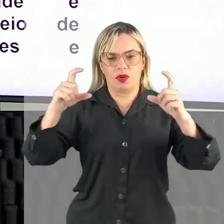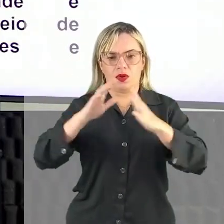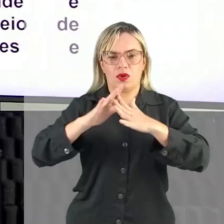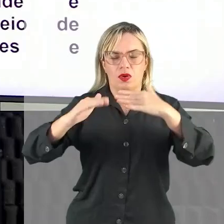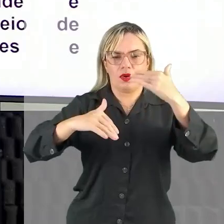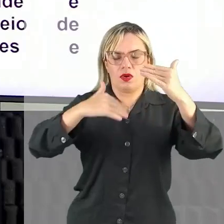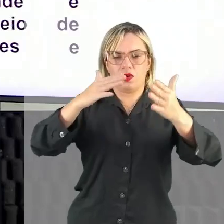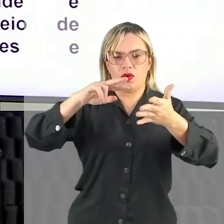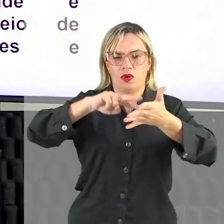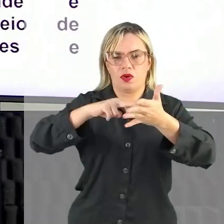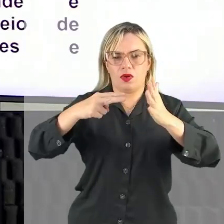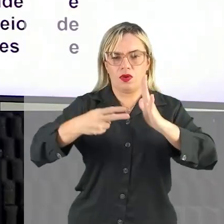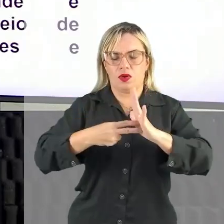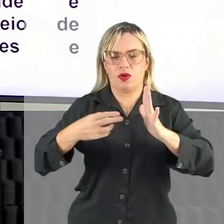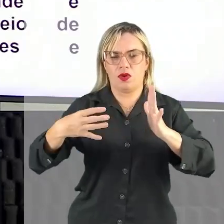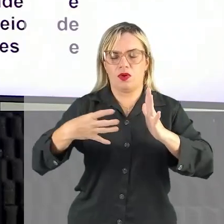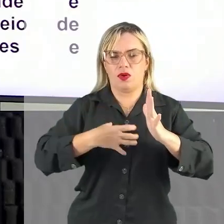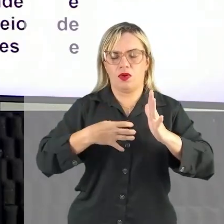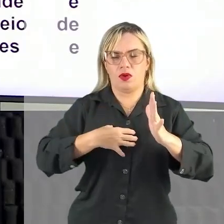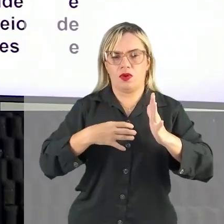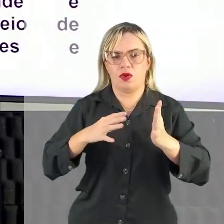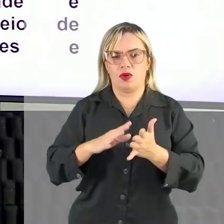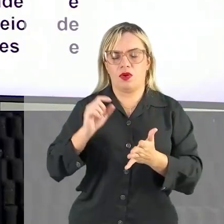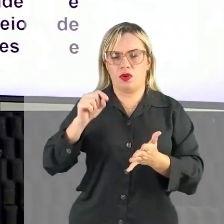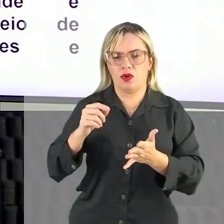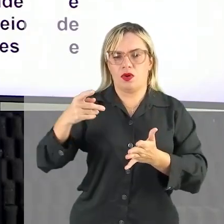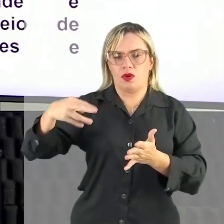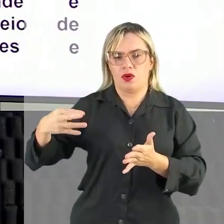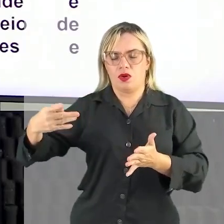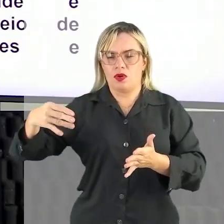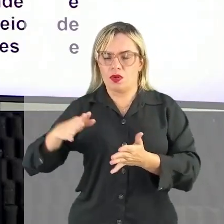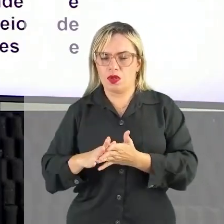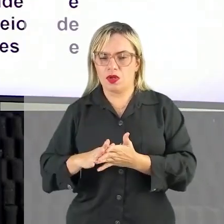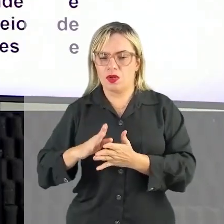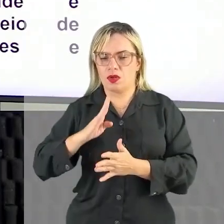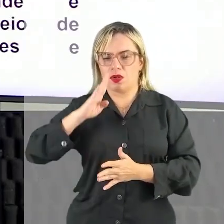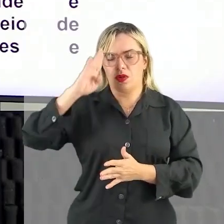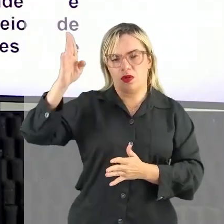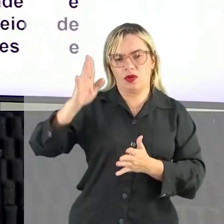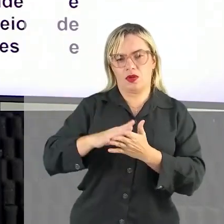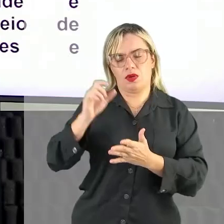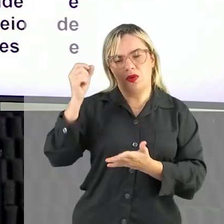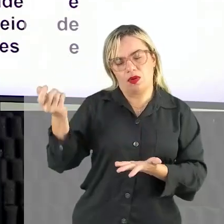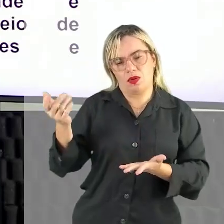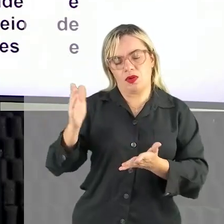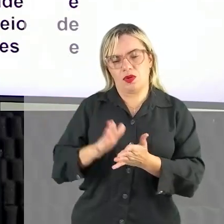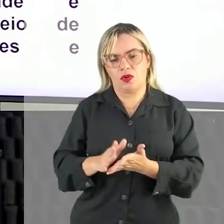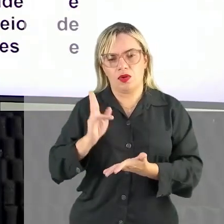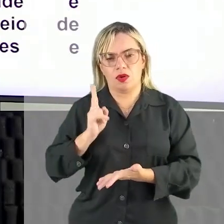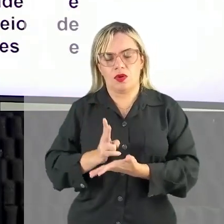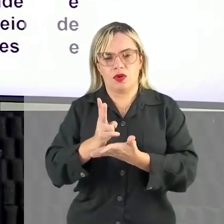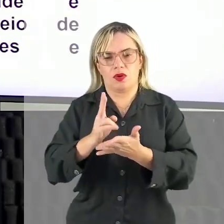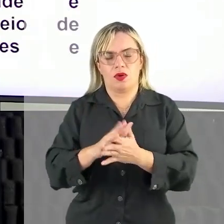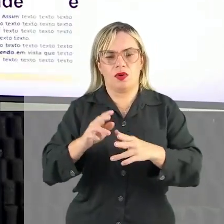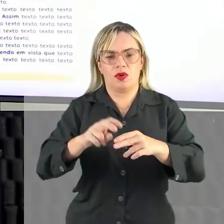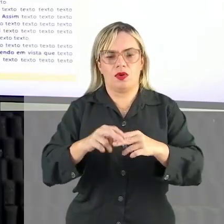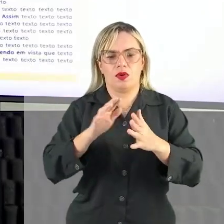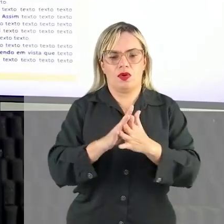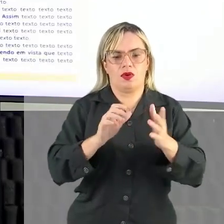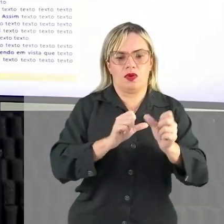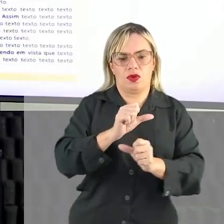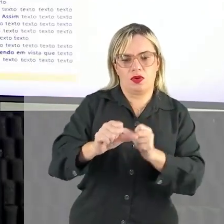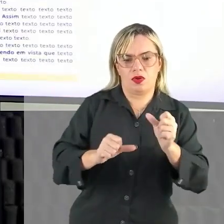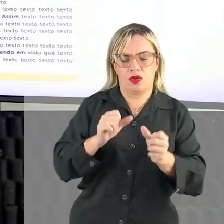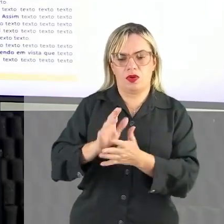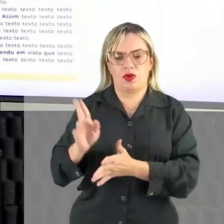uma semântica de prioridade ou é de continuidade e é por isso que agora a gente sofreu algumas mudanças em relação à